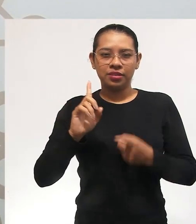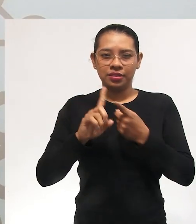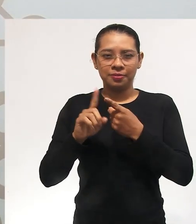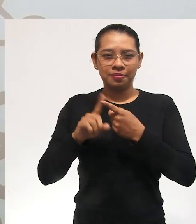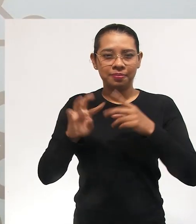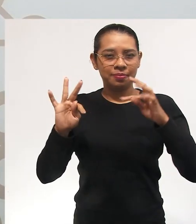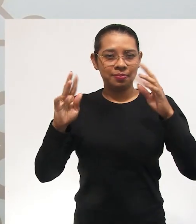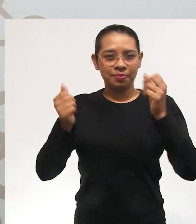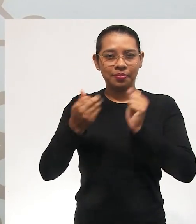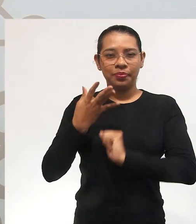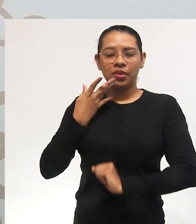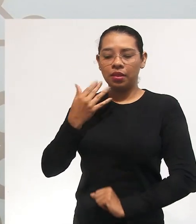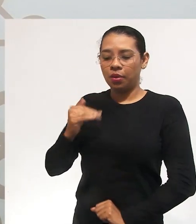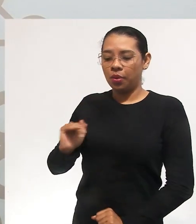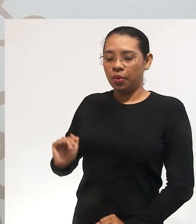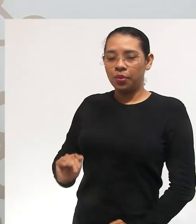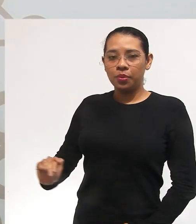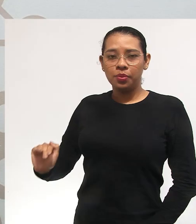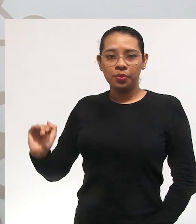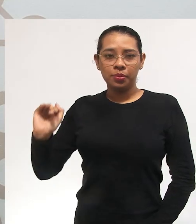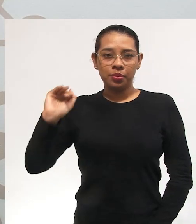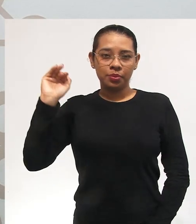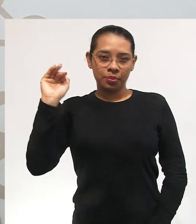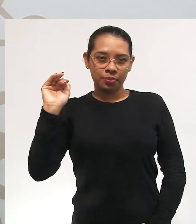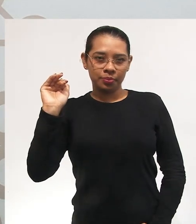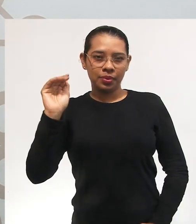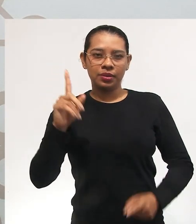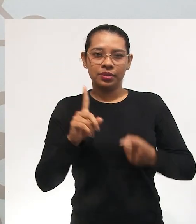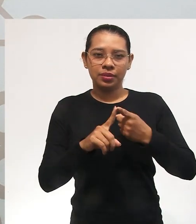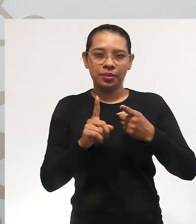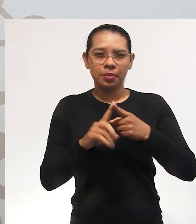os pequenos, né, para eles irem se acostumando a se expressar,